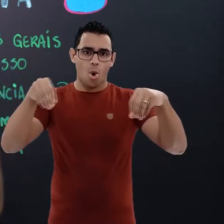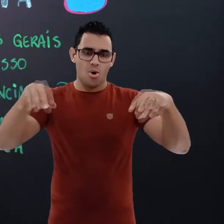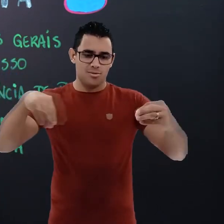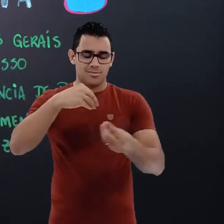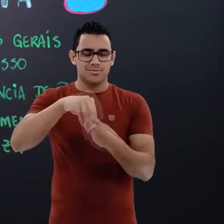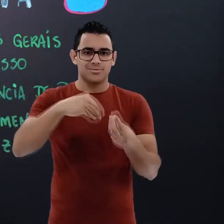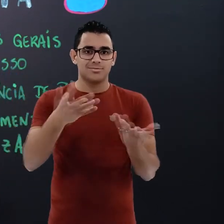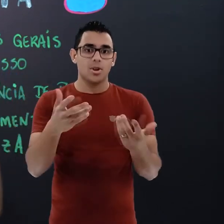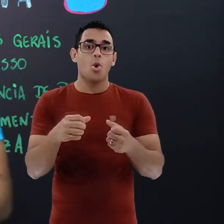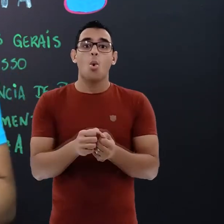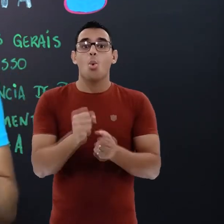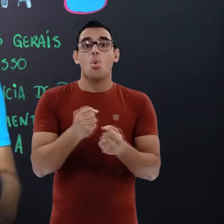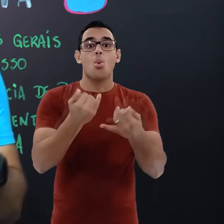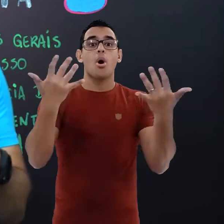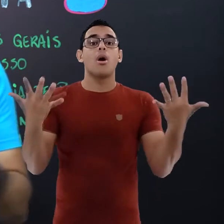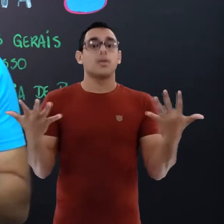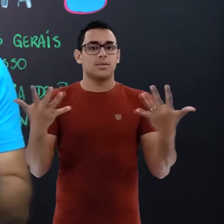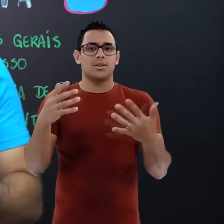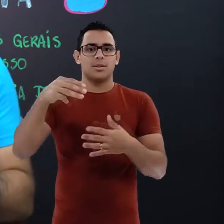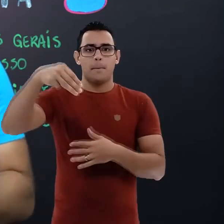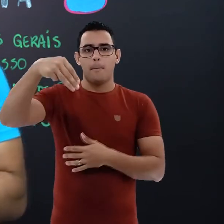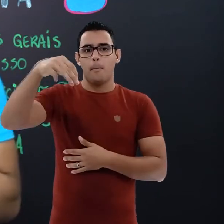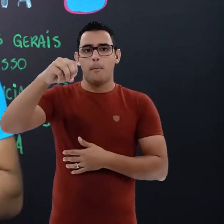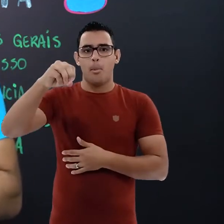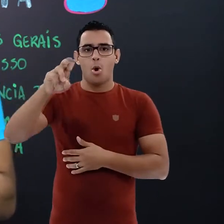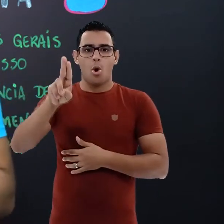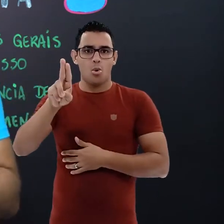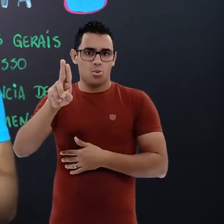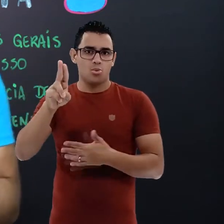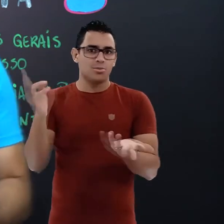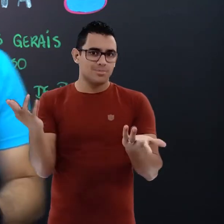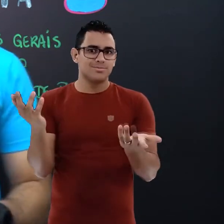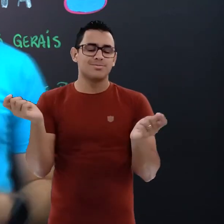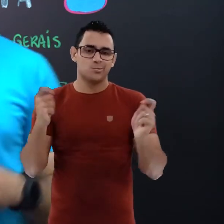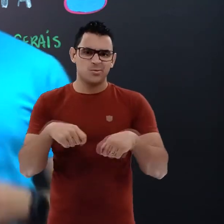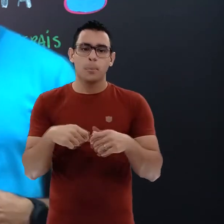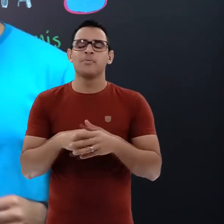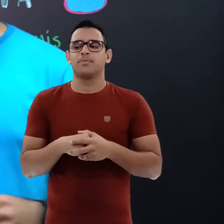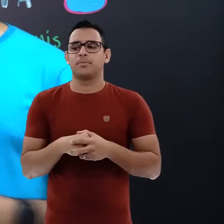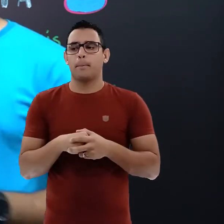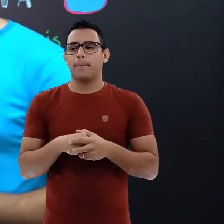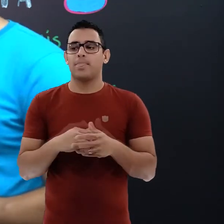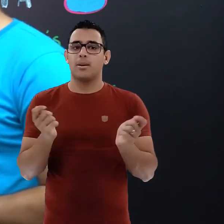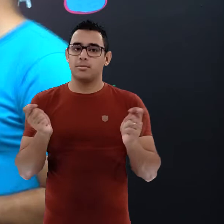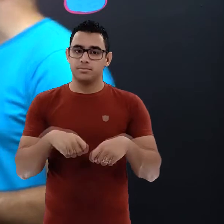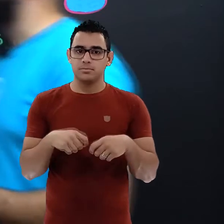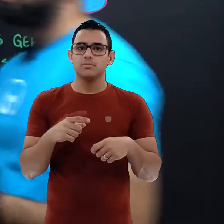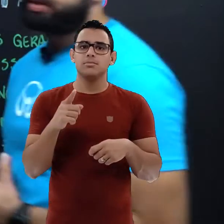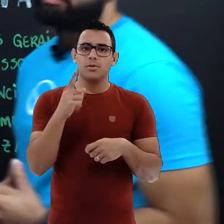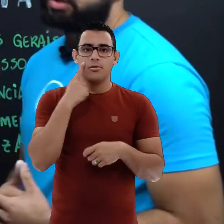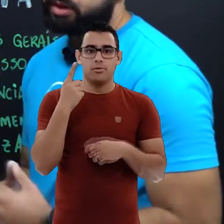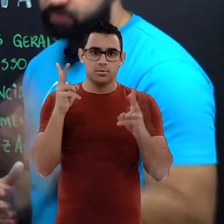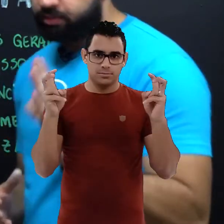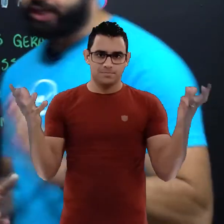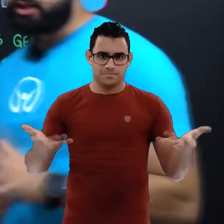Seja em mol. Então, estequiometria vai trabalhar com isso. Então, hoje eu trouxe aqui uma introdução sobre esse assunto